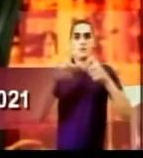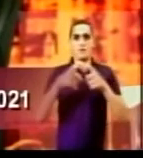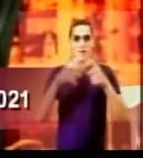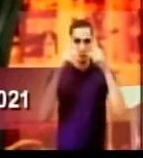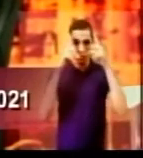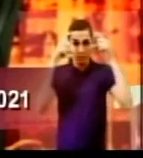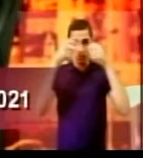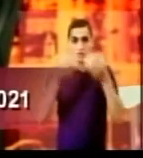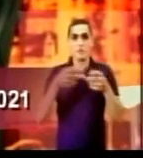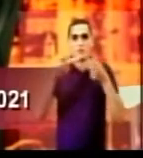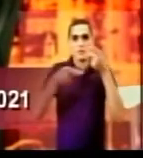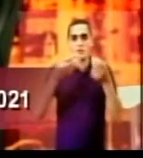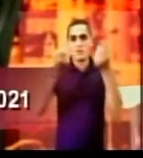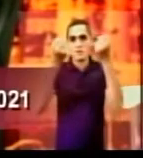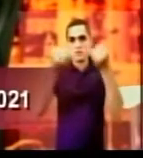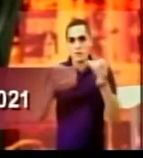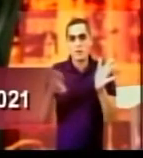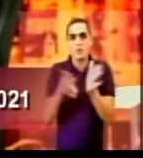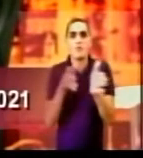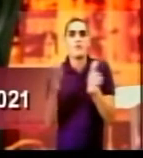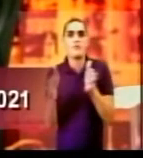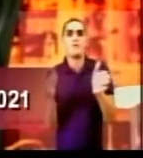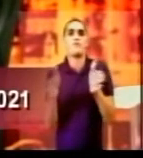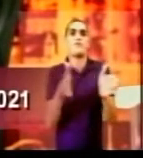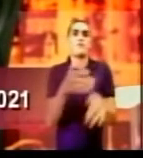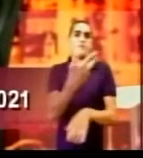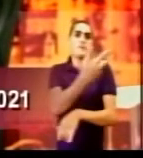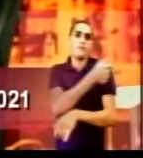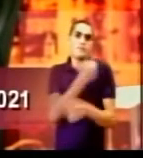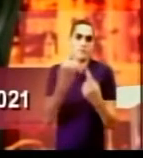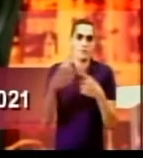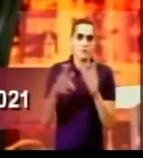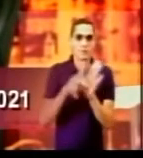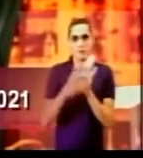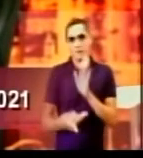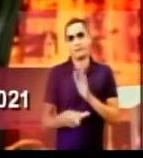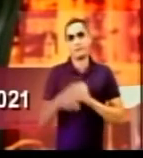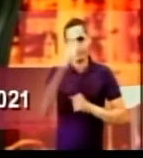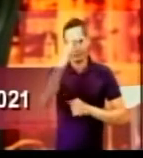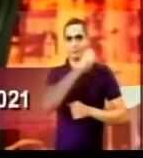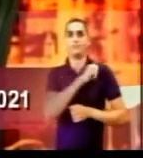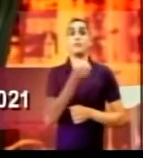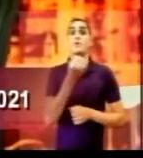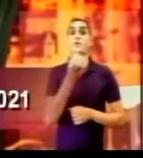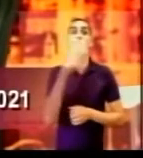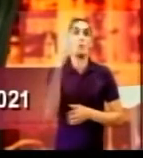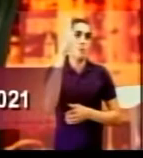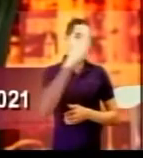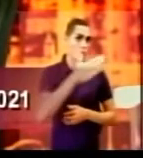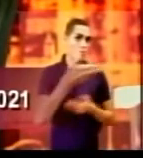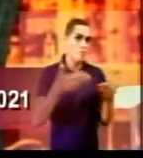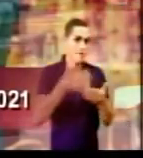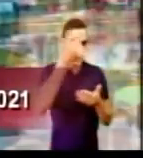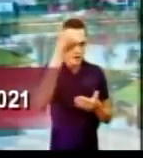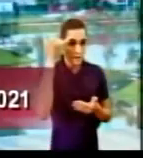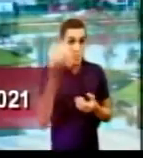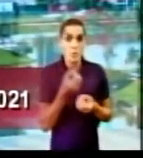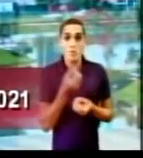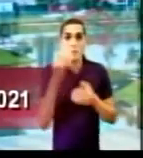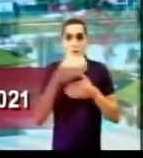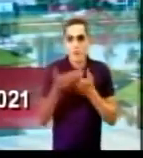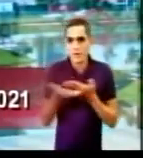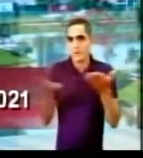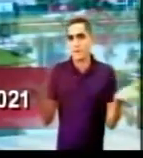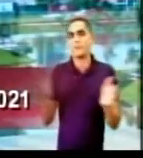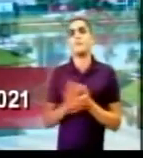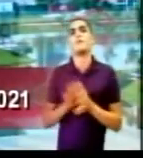Borim, fala sobre a vacinação contra a Covid-19 em Rio Preto. Boa tarde, Andréia. Boa tarde a